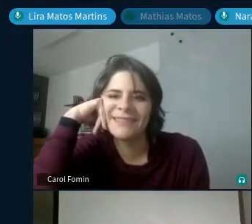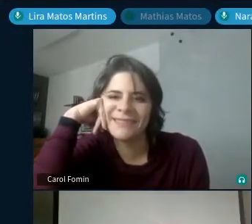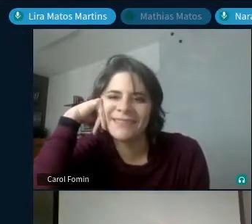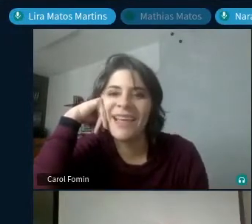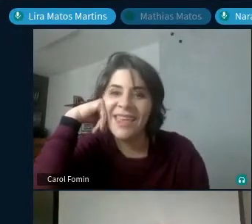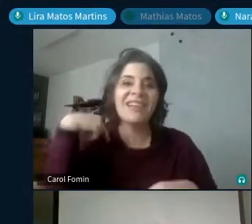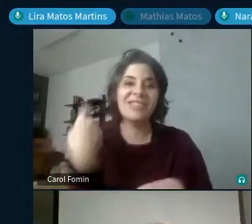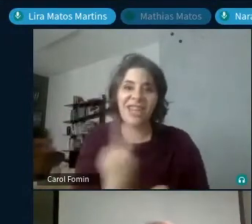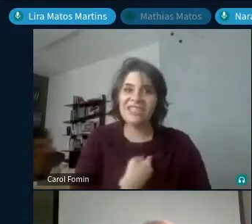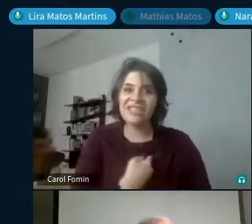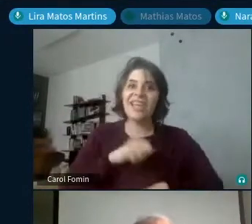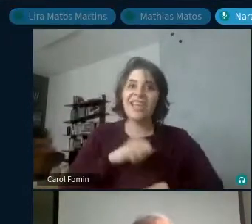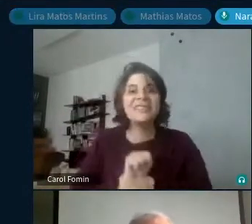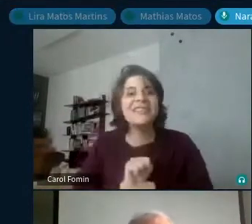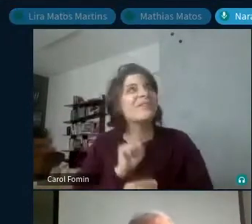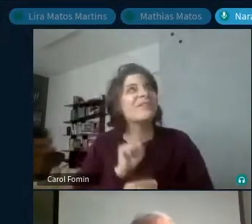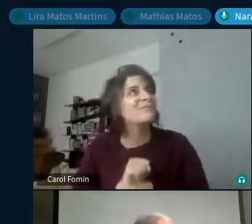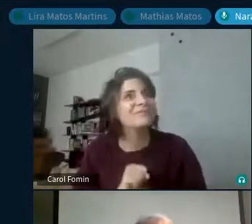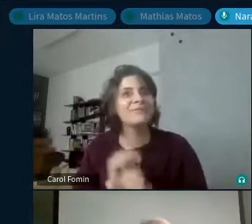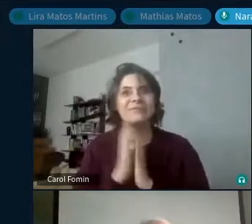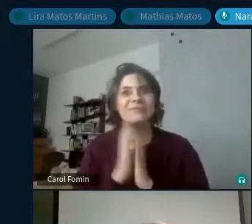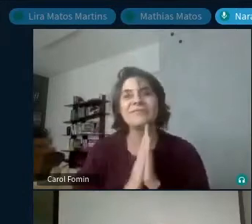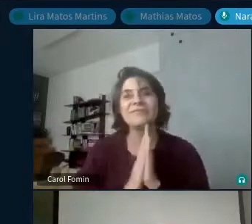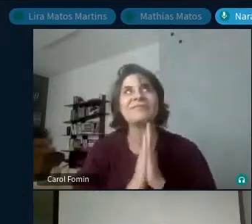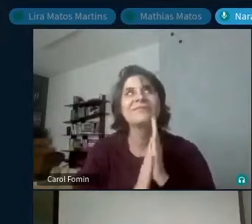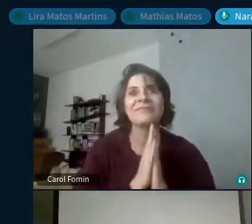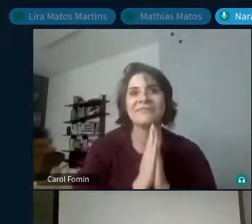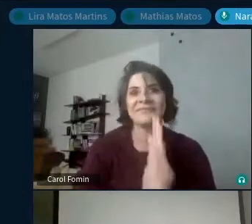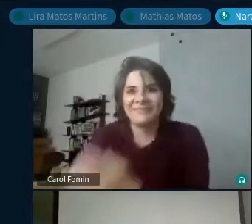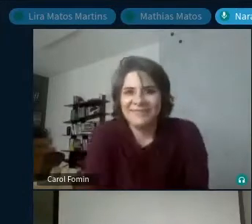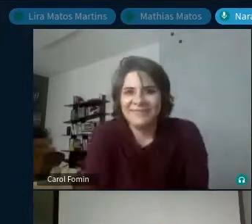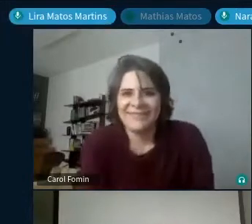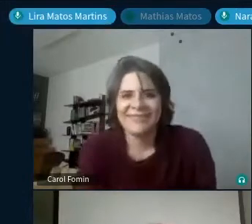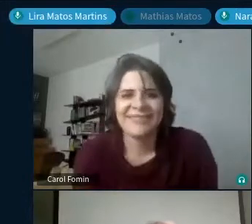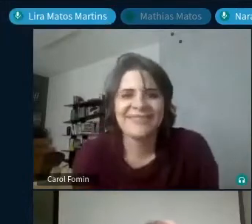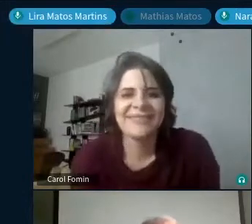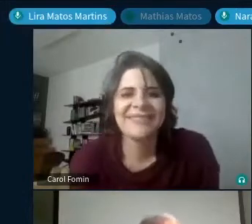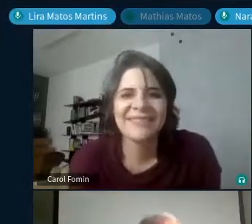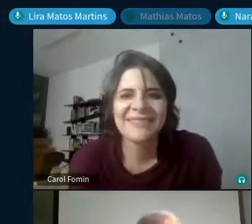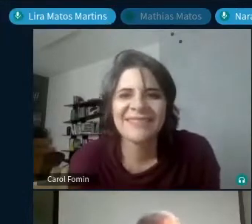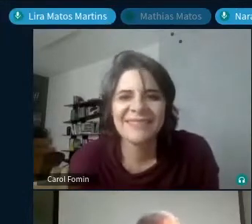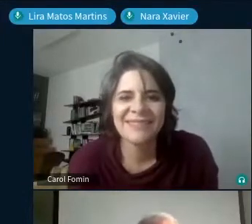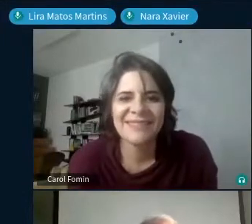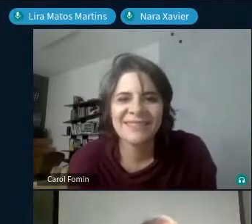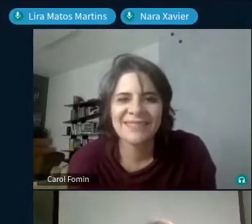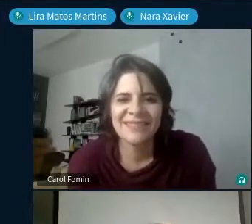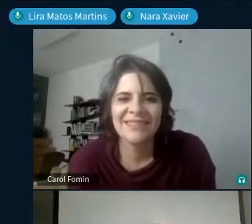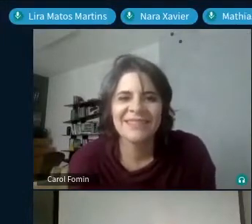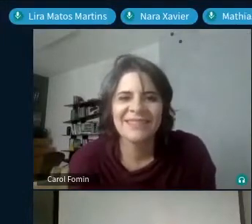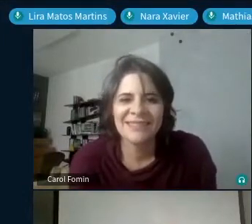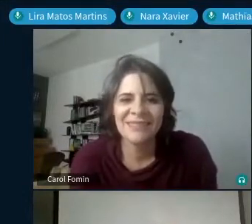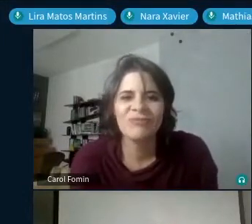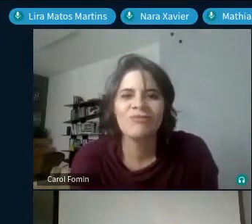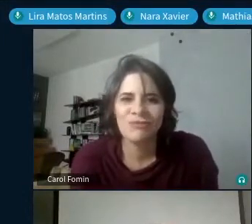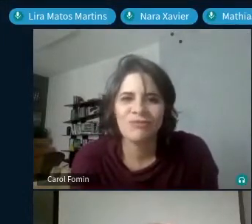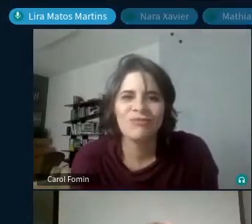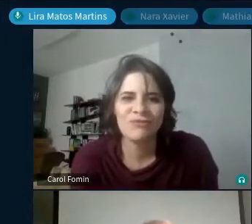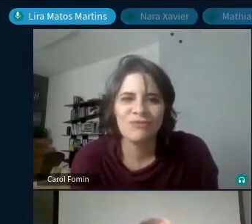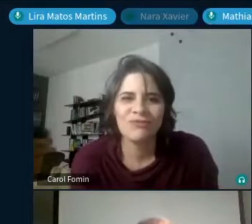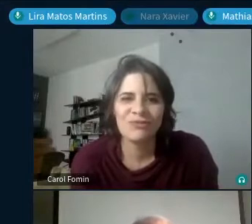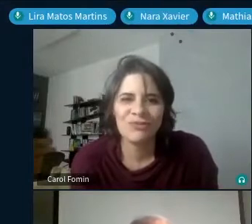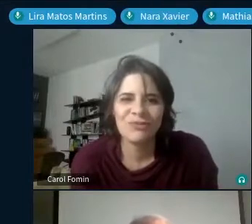poder. E é um morde e assopra assim, desse jeito acadêmico, né? Eles dão. Você viu, né, Nara? Tu se prepara que você é a